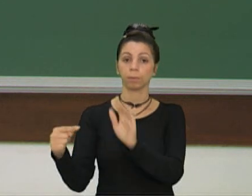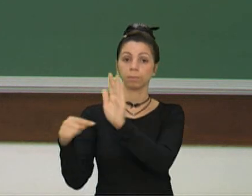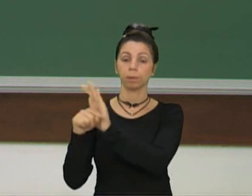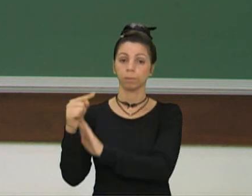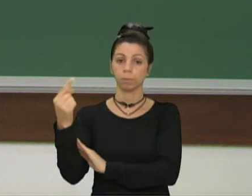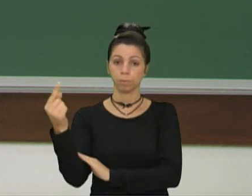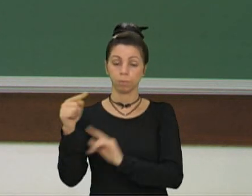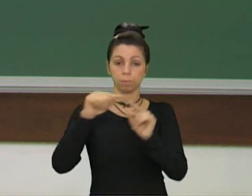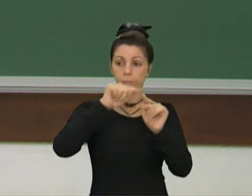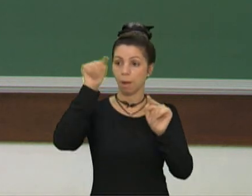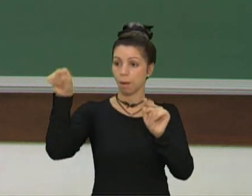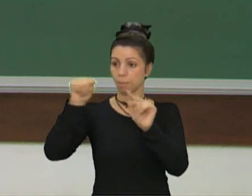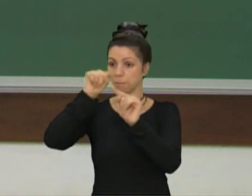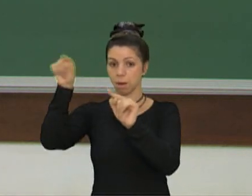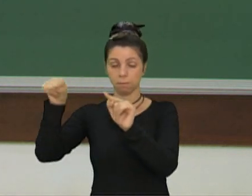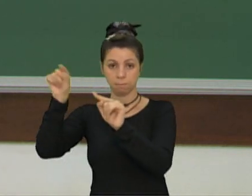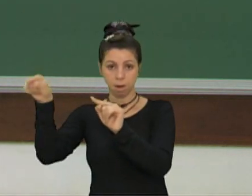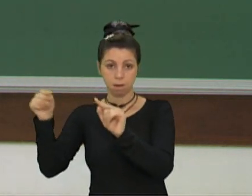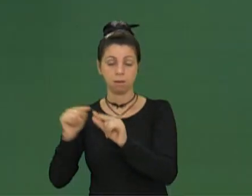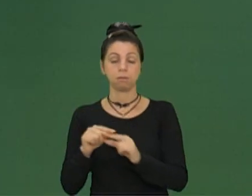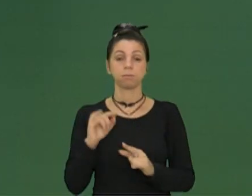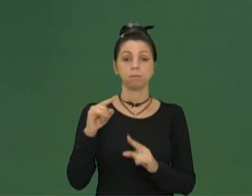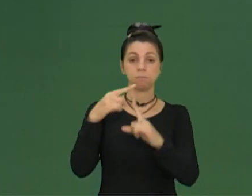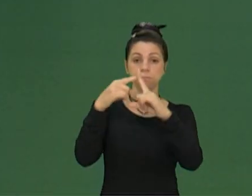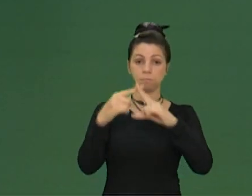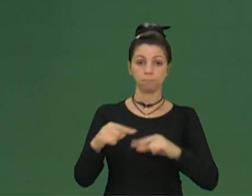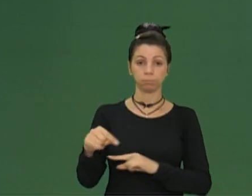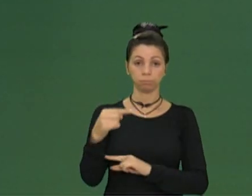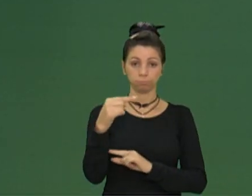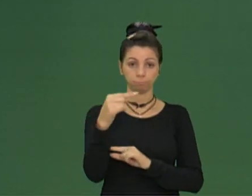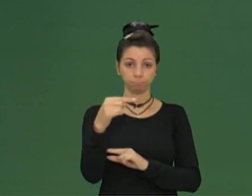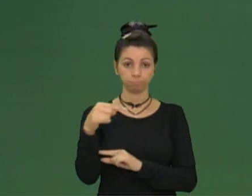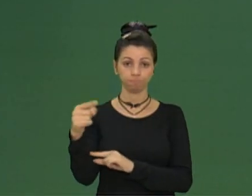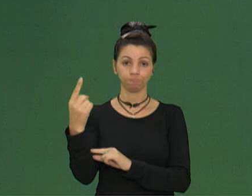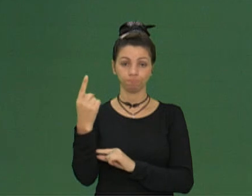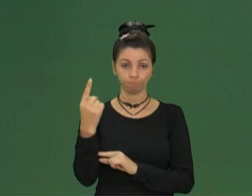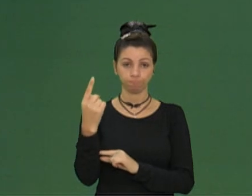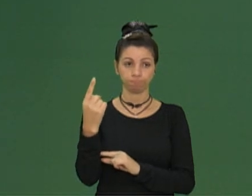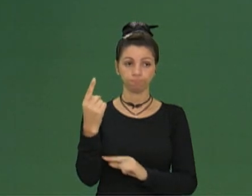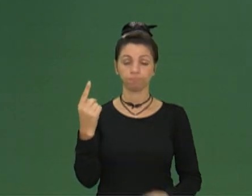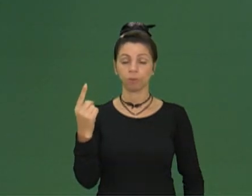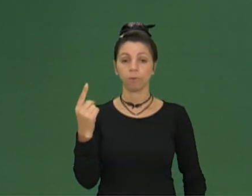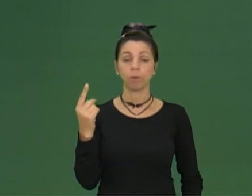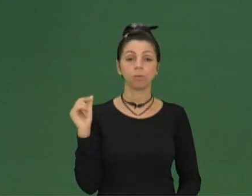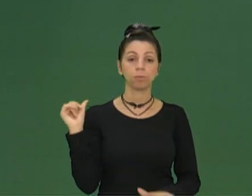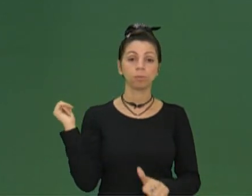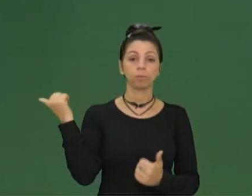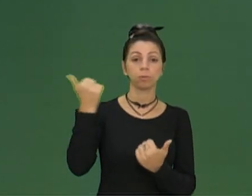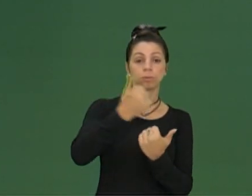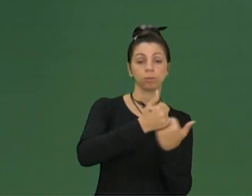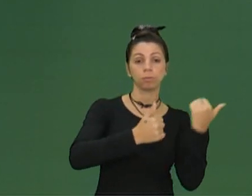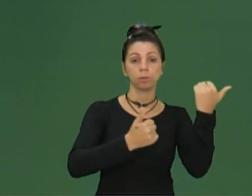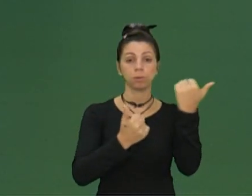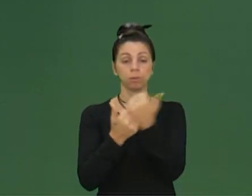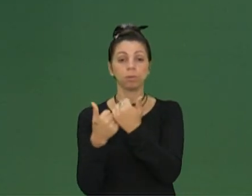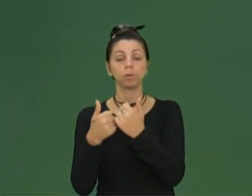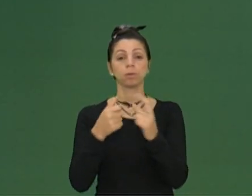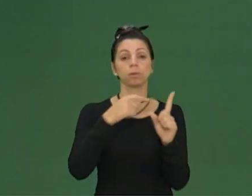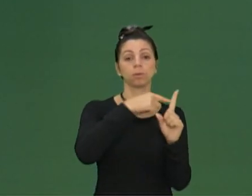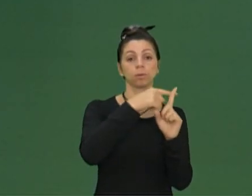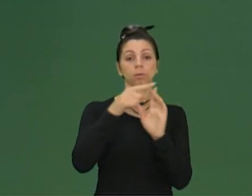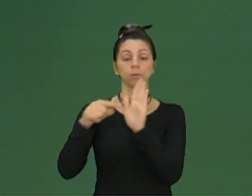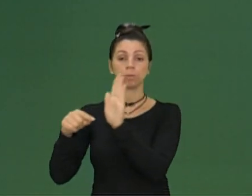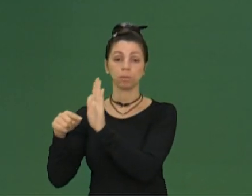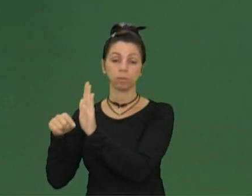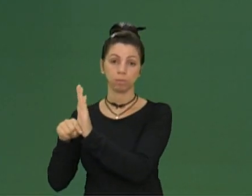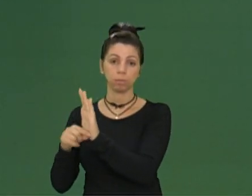fez nas últimas aulas. Quando eu multiplico por menos 1, eu vou trocar os sinais da minha equação. Então, ela passou a ser o